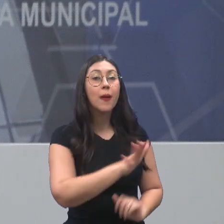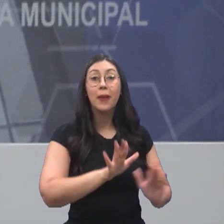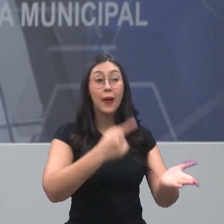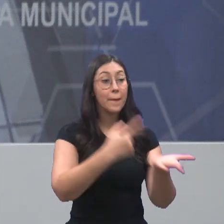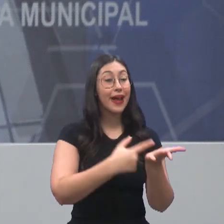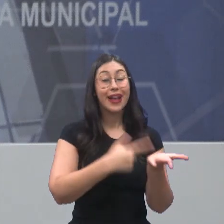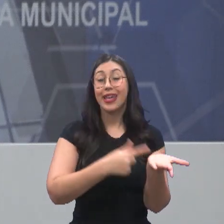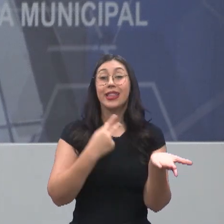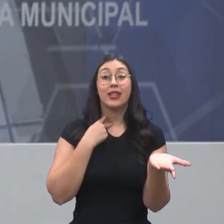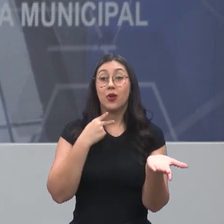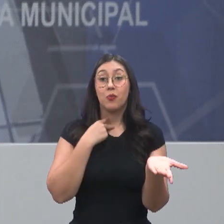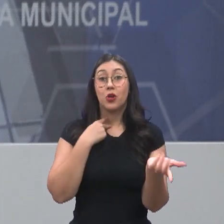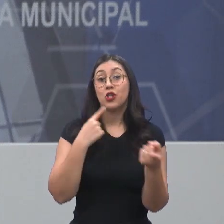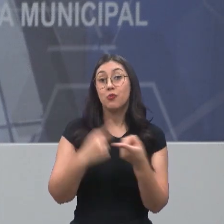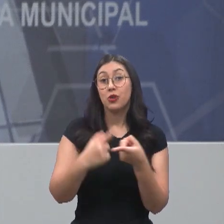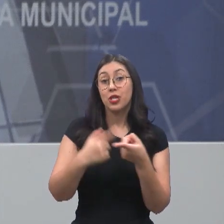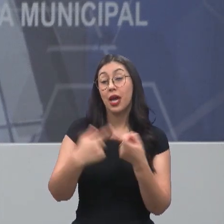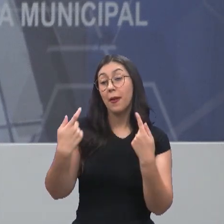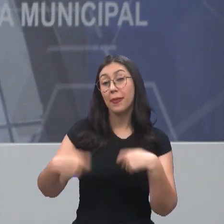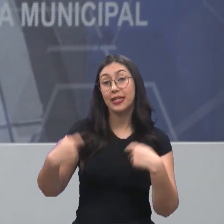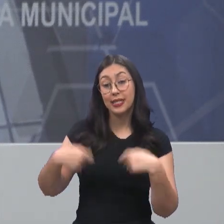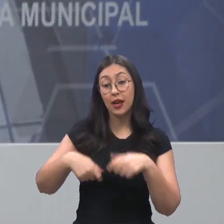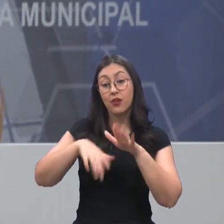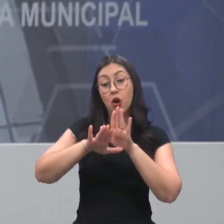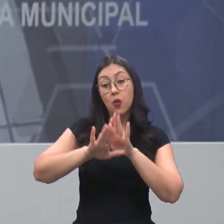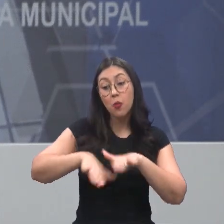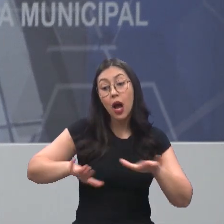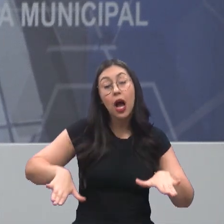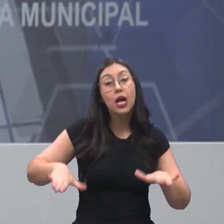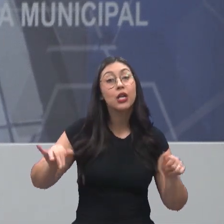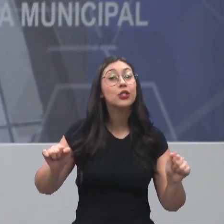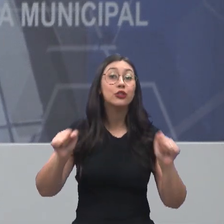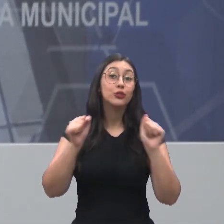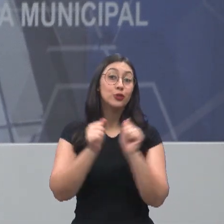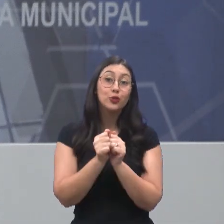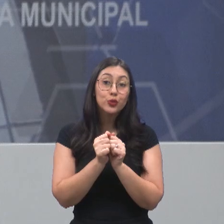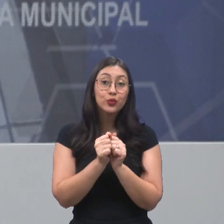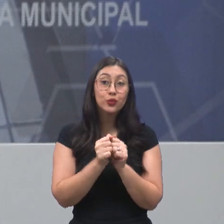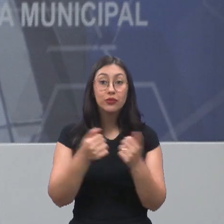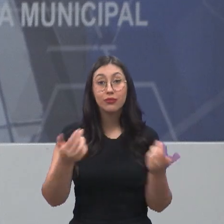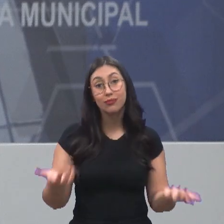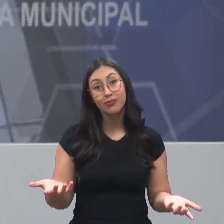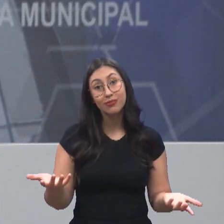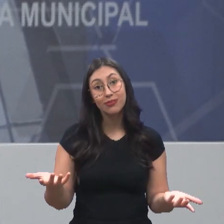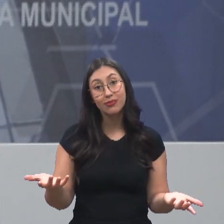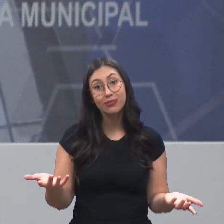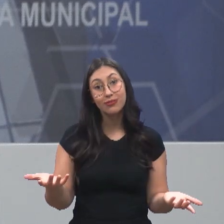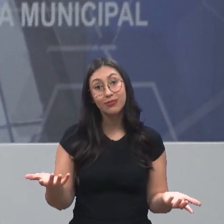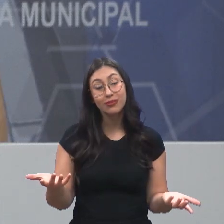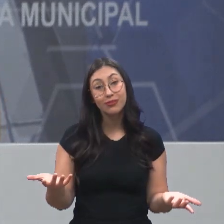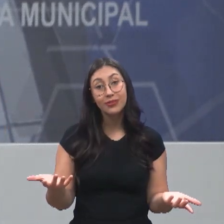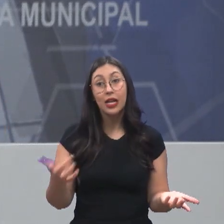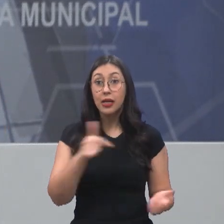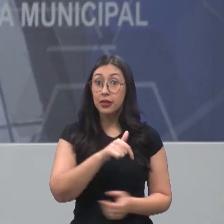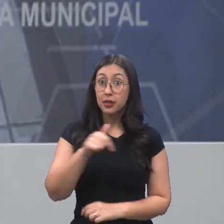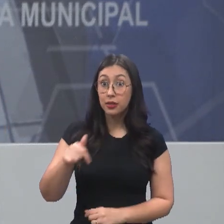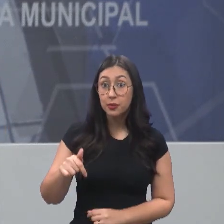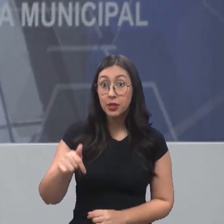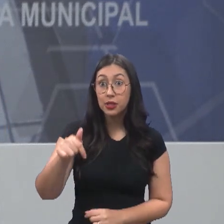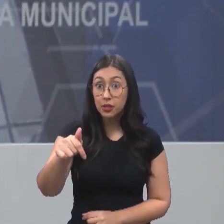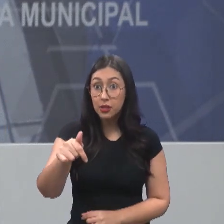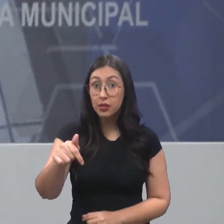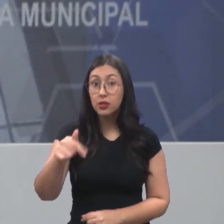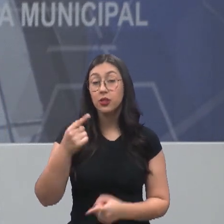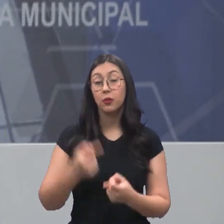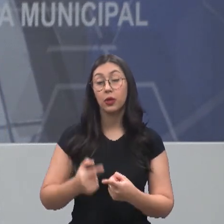não pôde agendar dentista para os filhos, para os 3 filhos, porque as crianças não estavam com ela. E aí, na semana seguinte, porque era só na